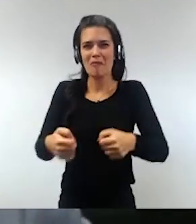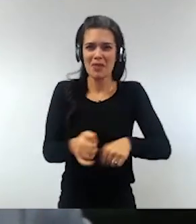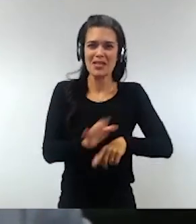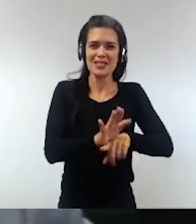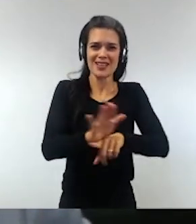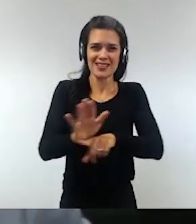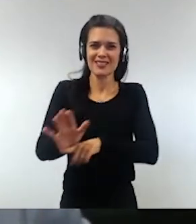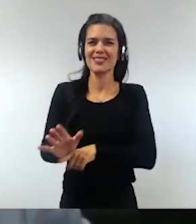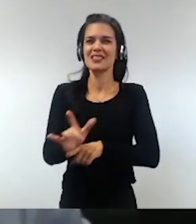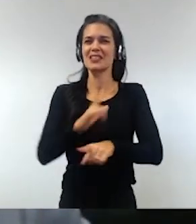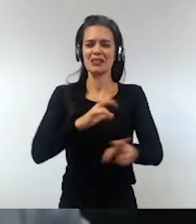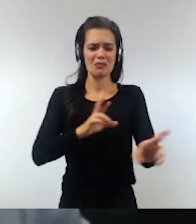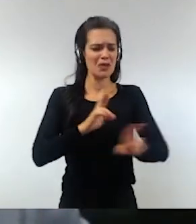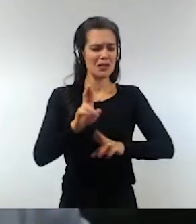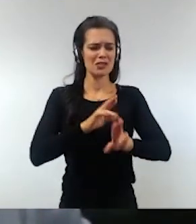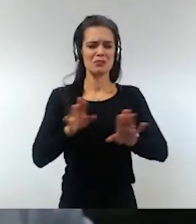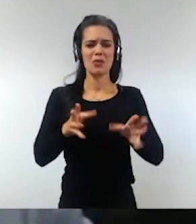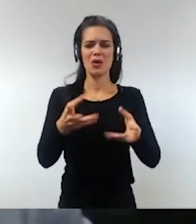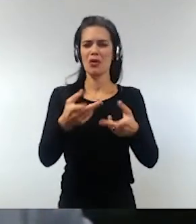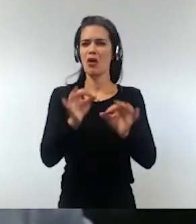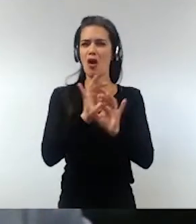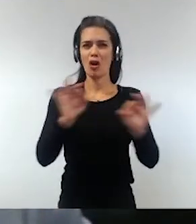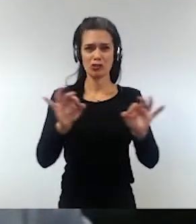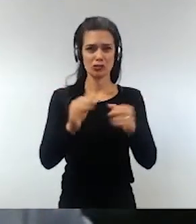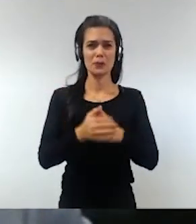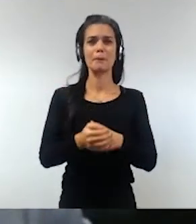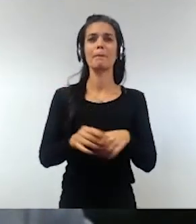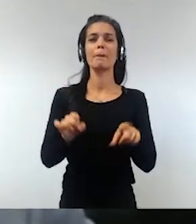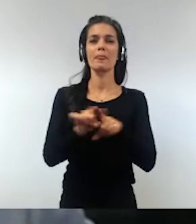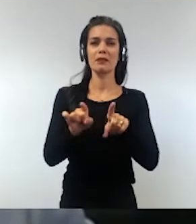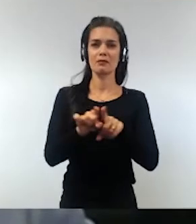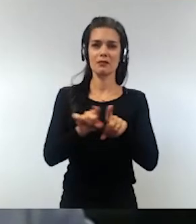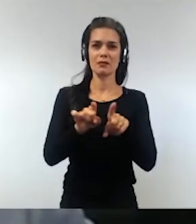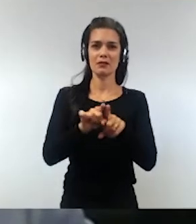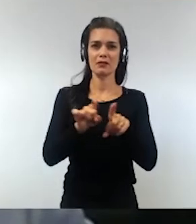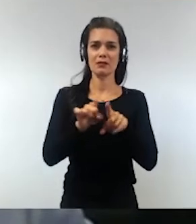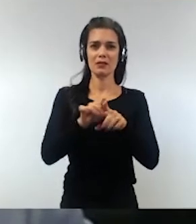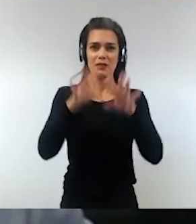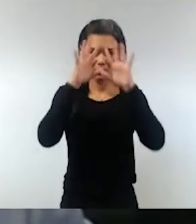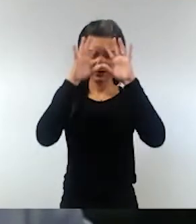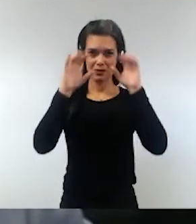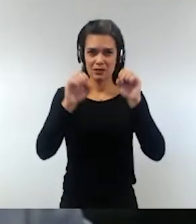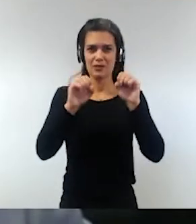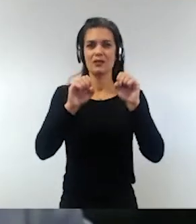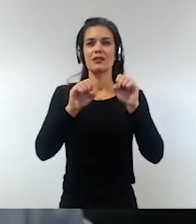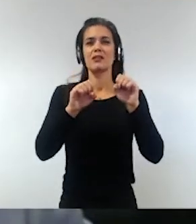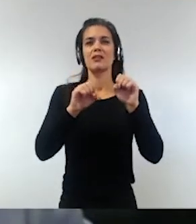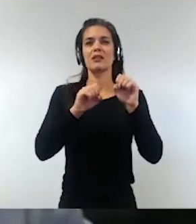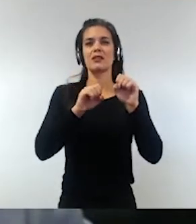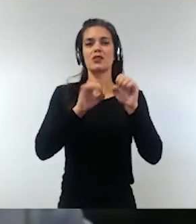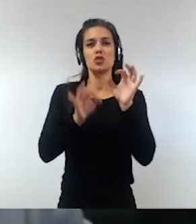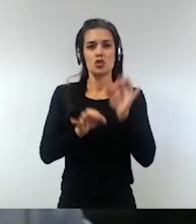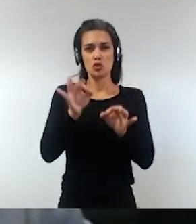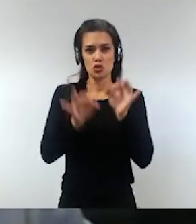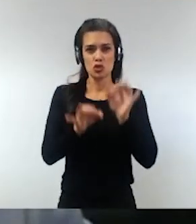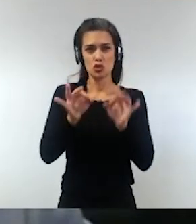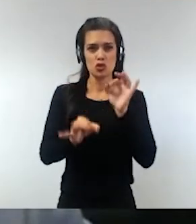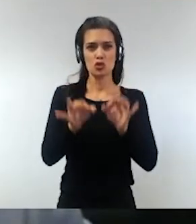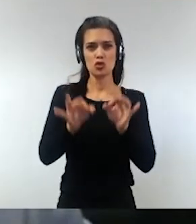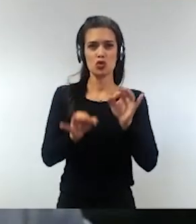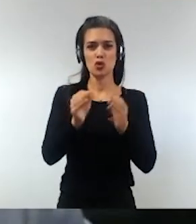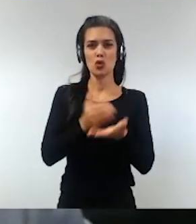um retorno muito bom, muito importante. Também o Tribunal de Justiça foi precursor do